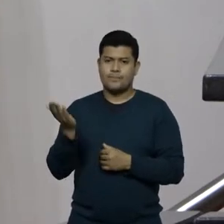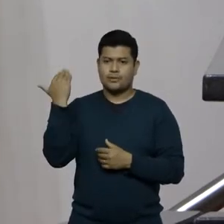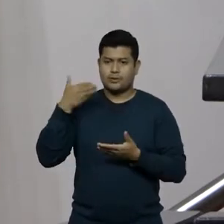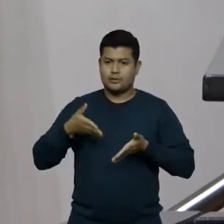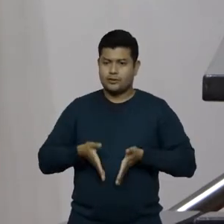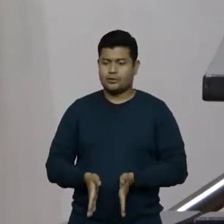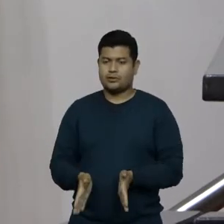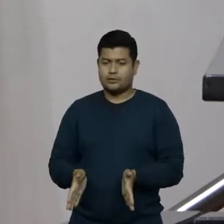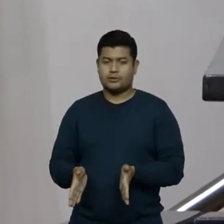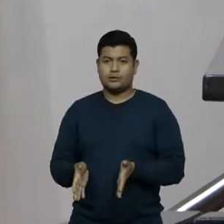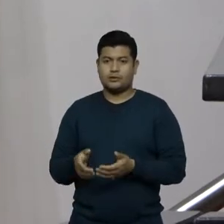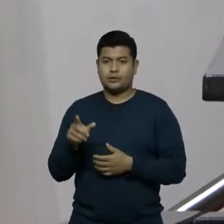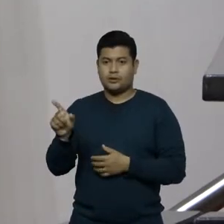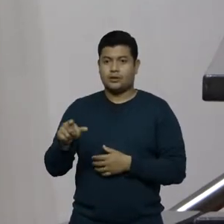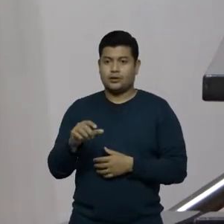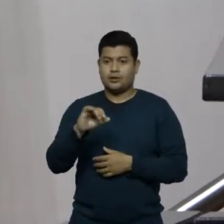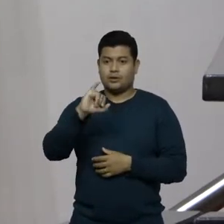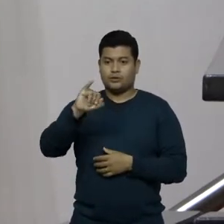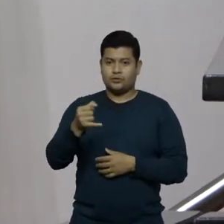Joaçaba